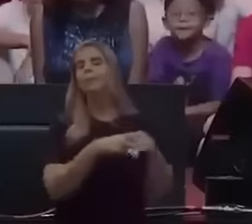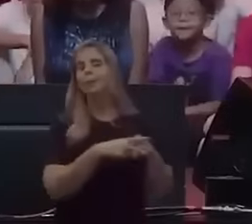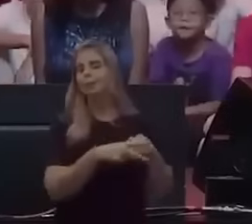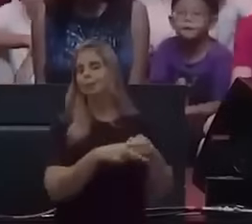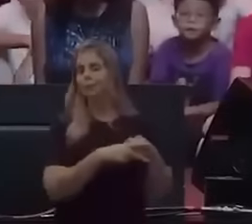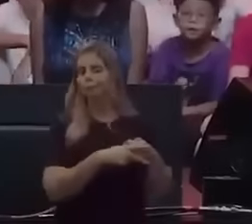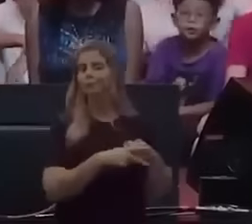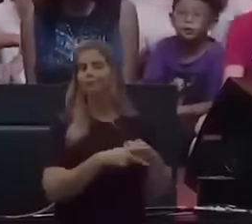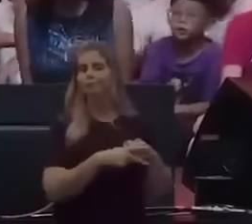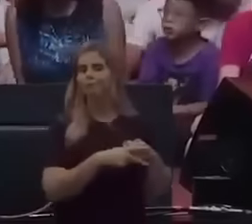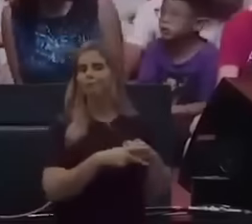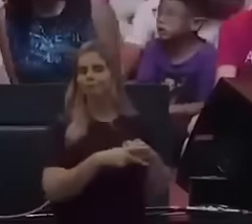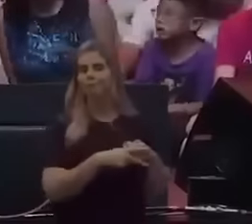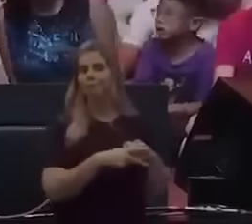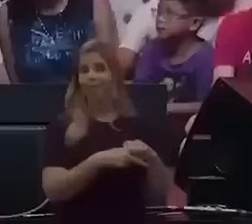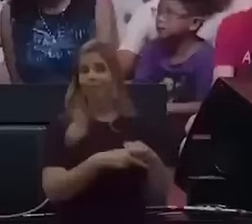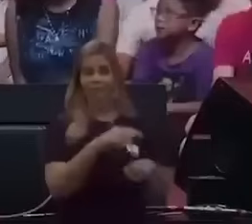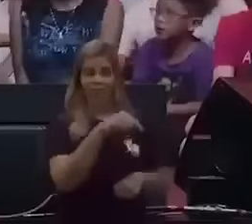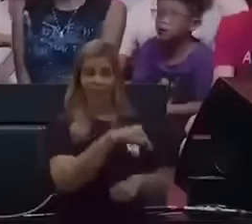Este homem está aqui nesta noite,